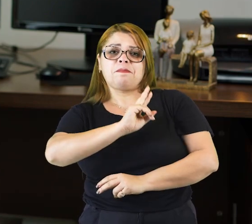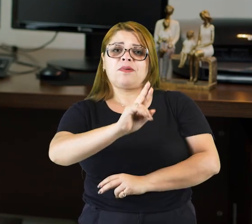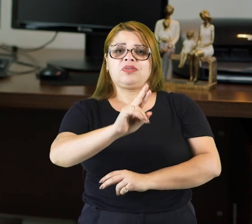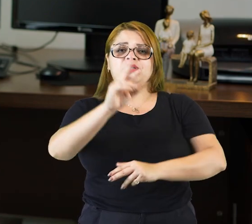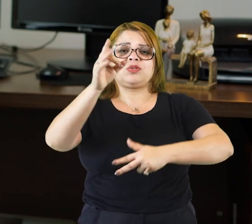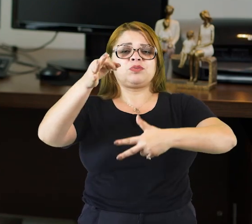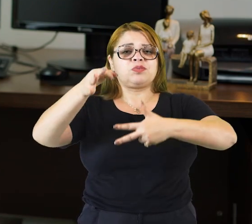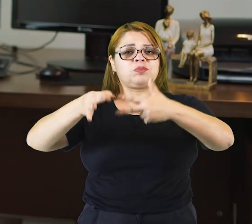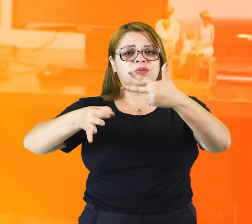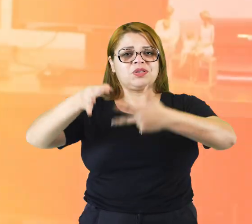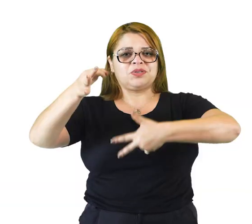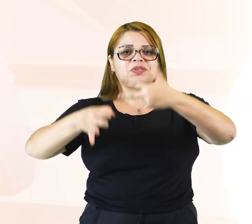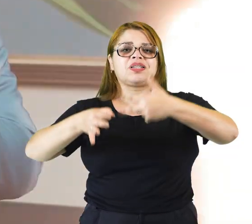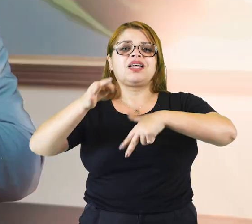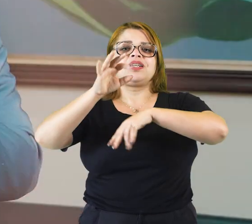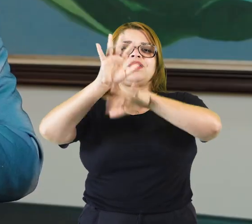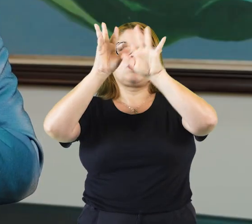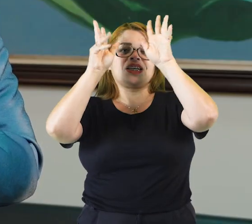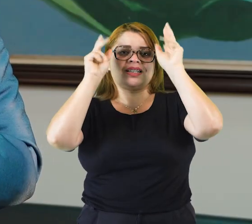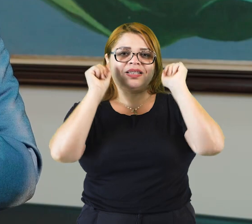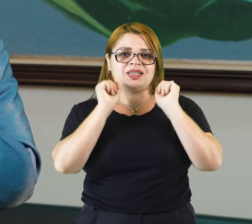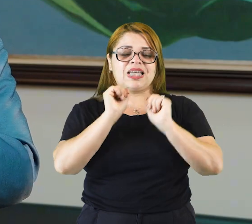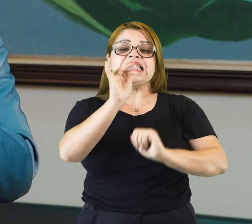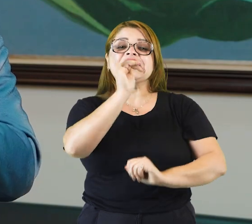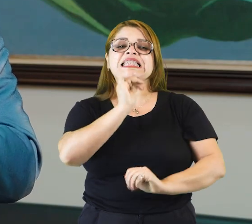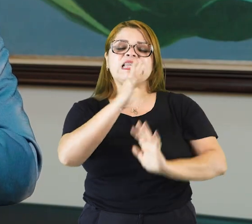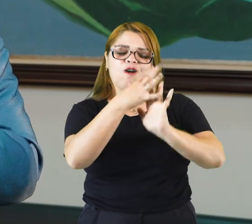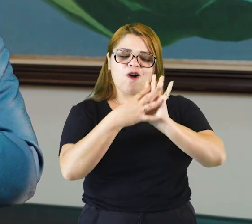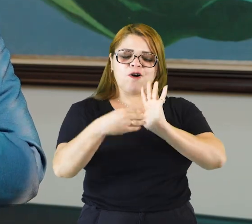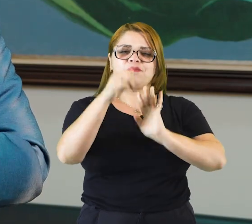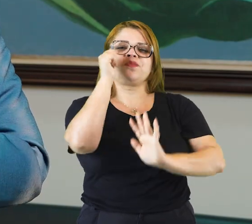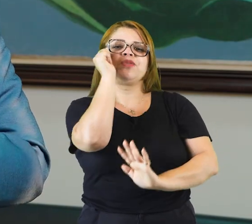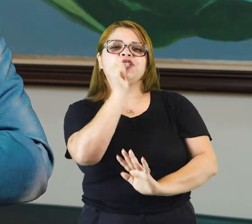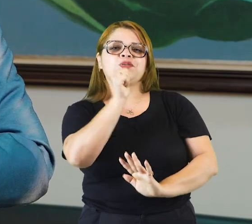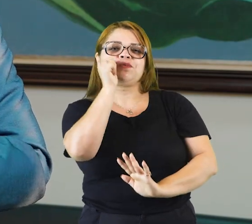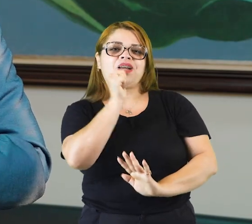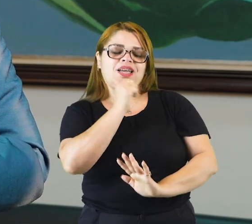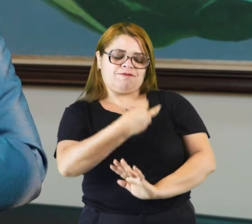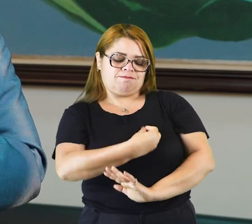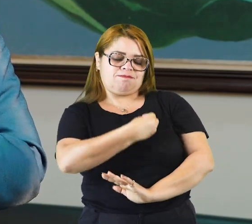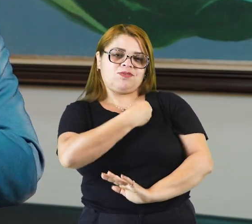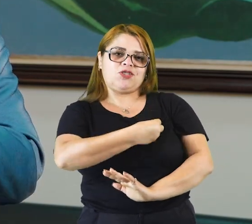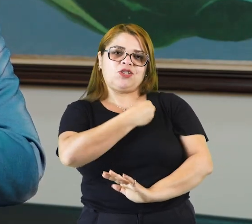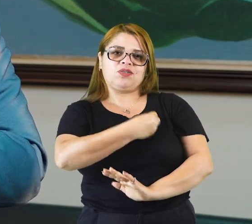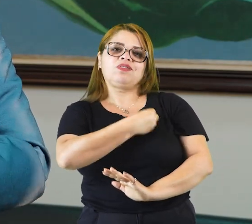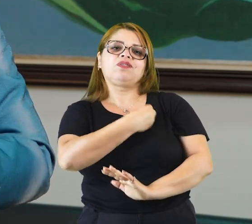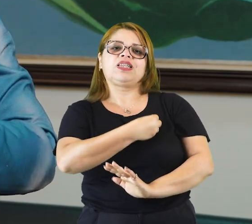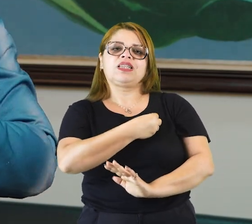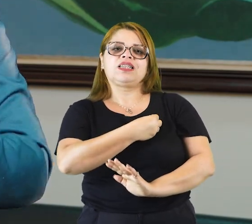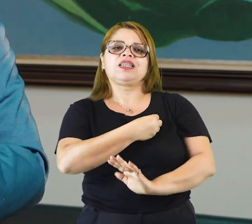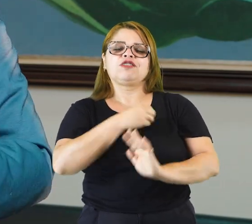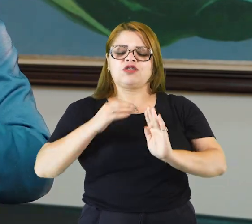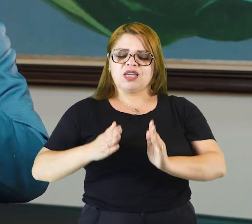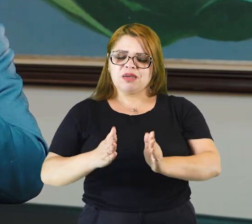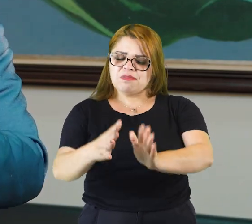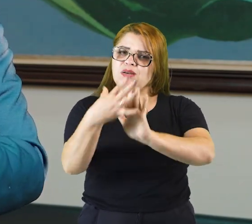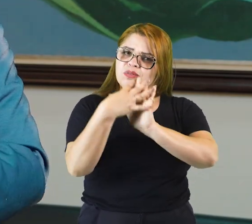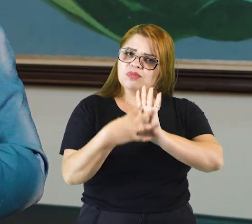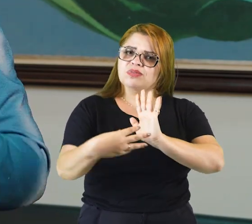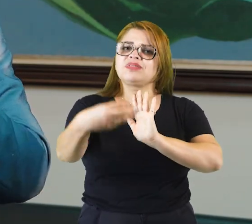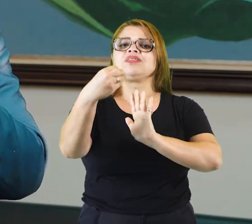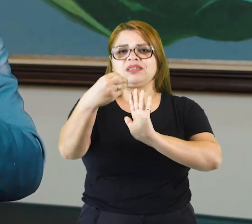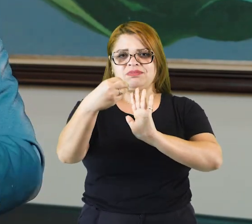para o Poder Judiciário acreano. É exemplo de mulher, exemplo de vida e exemplo de caminho a